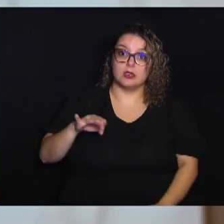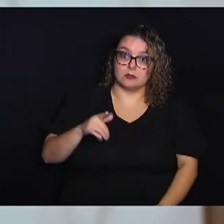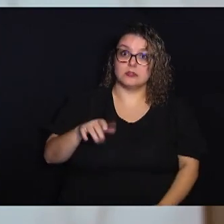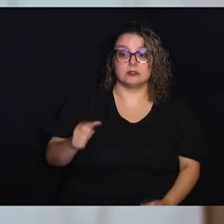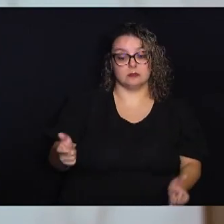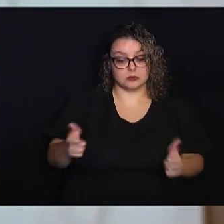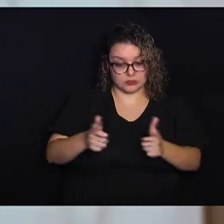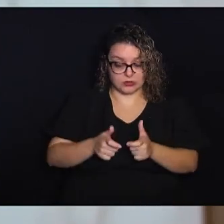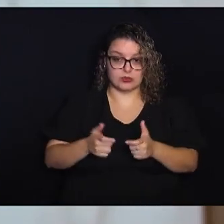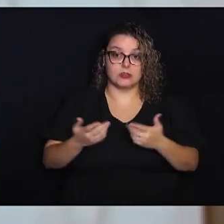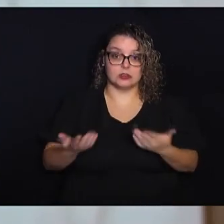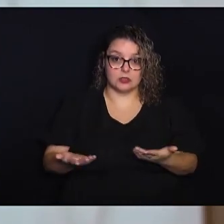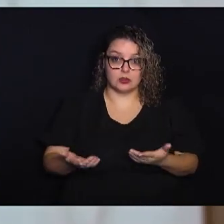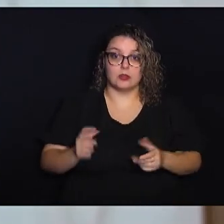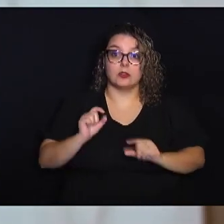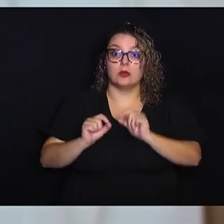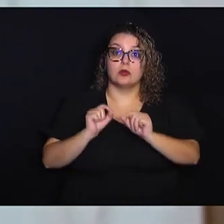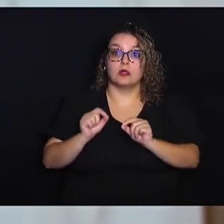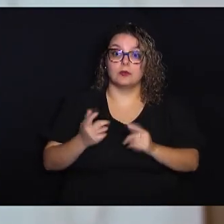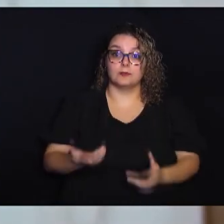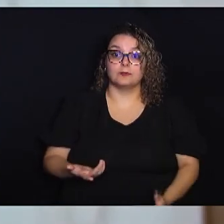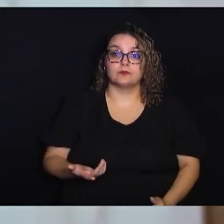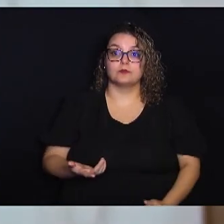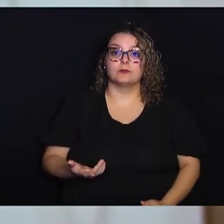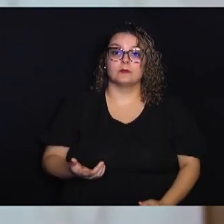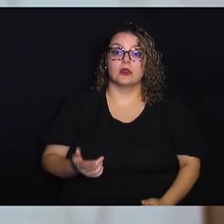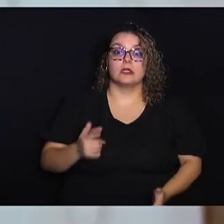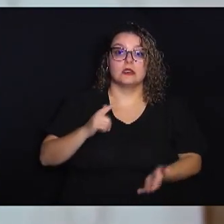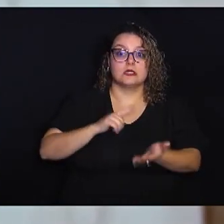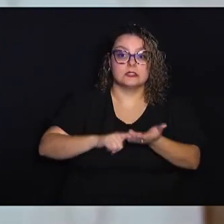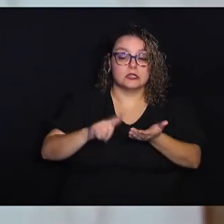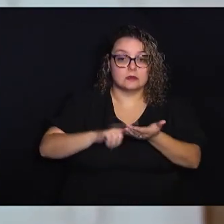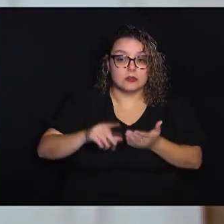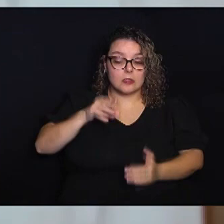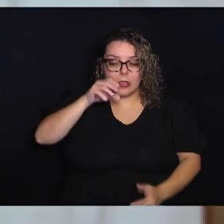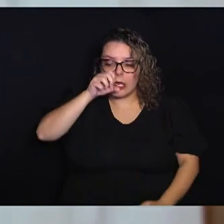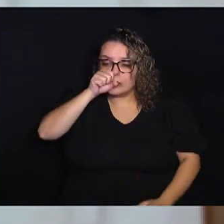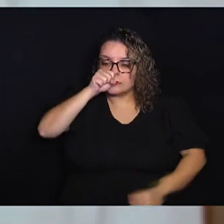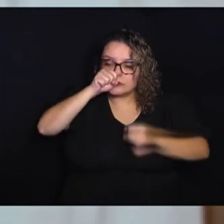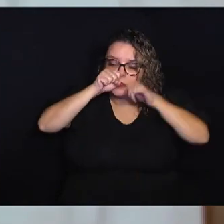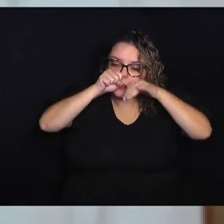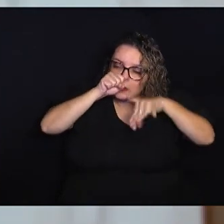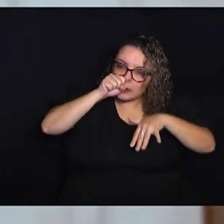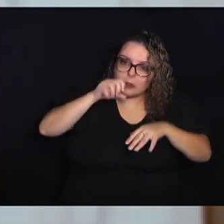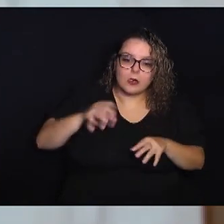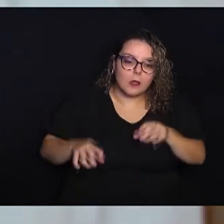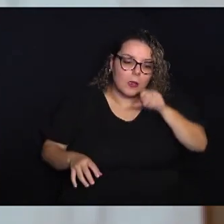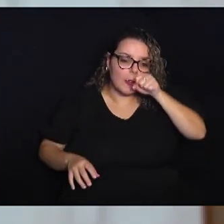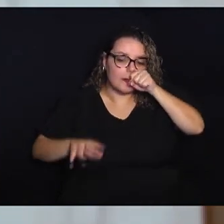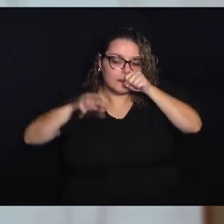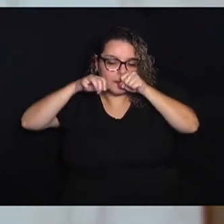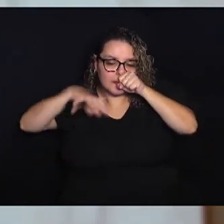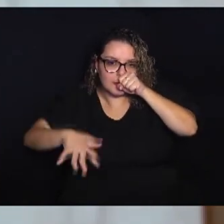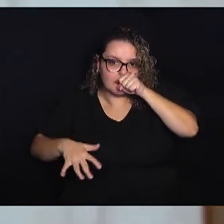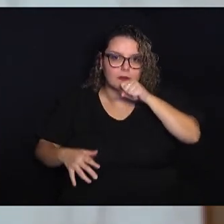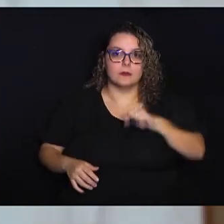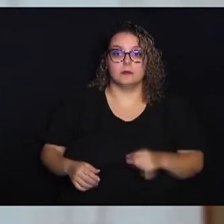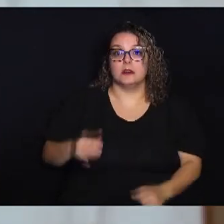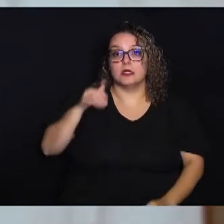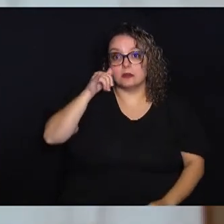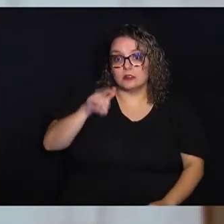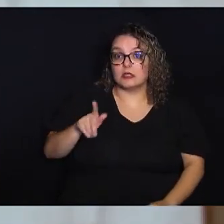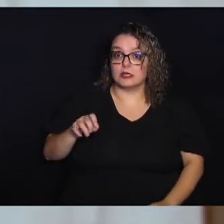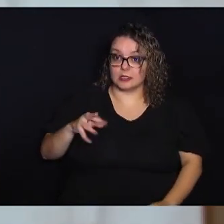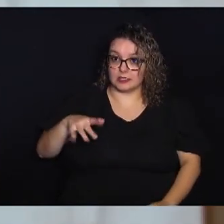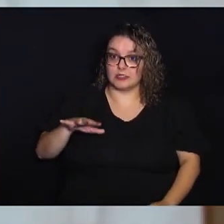redução. Então, que são o quê? Vai desde a higiene nasal até evitar esses gatilhos, são essas exposições que